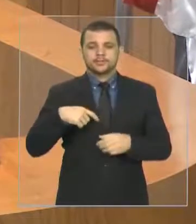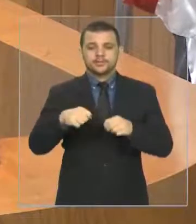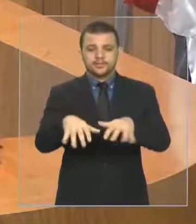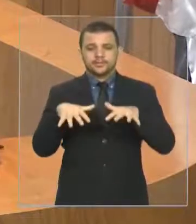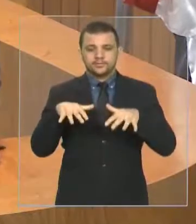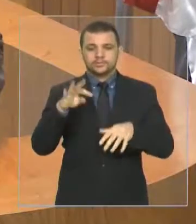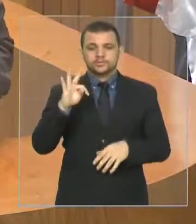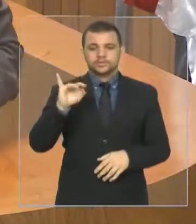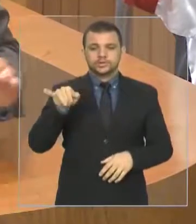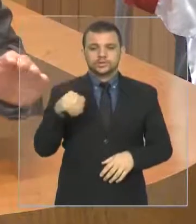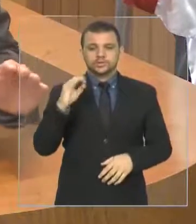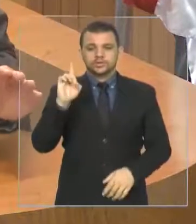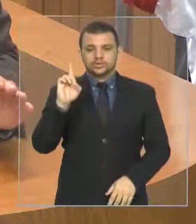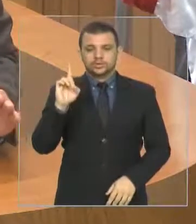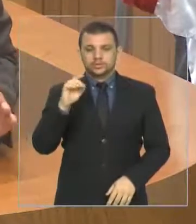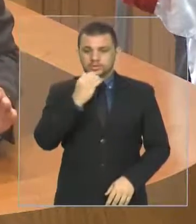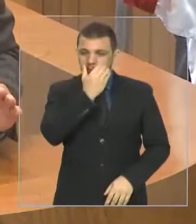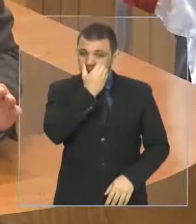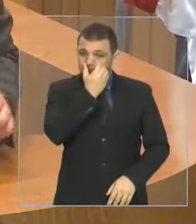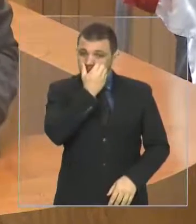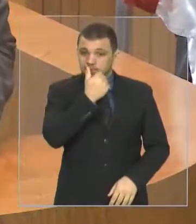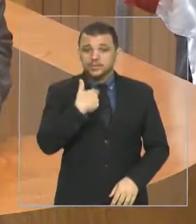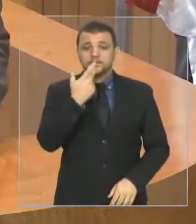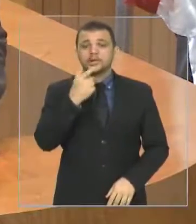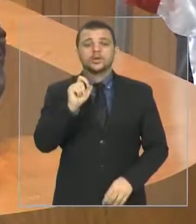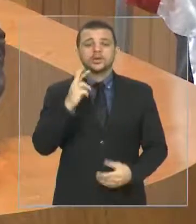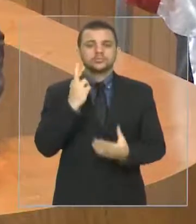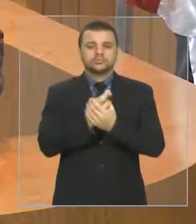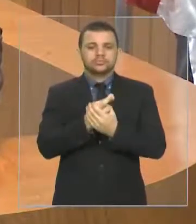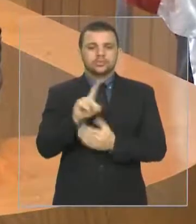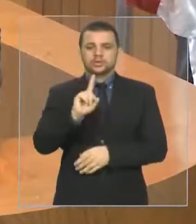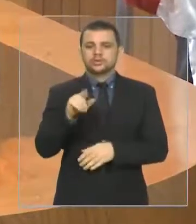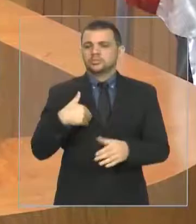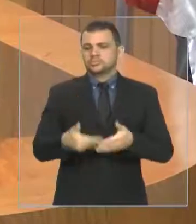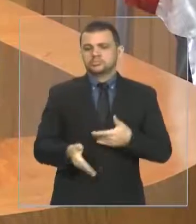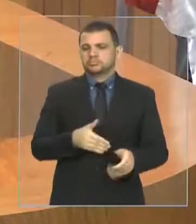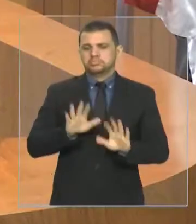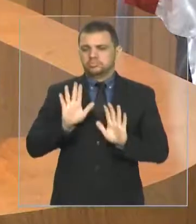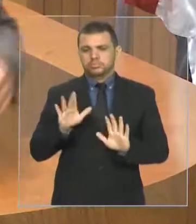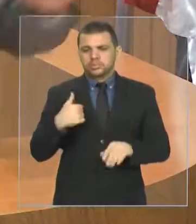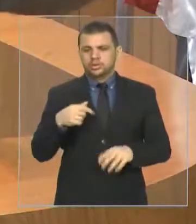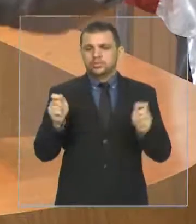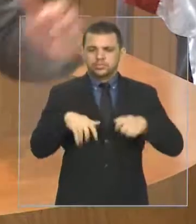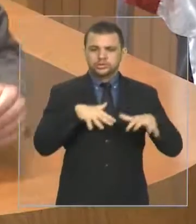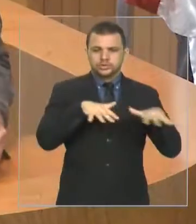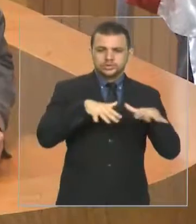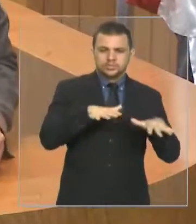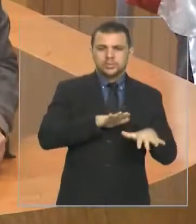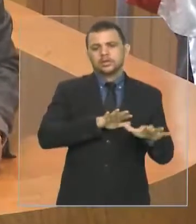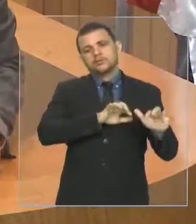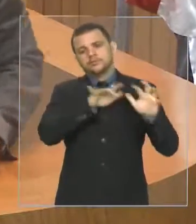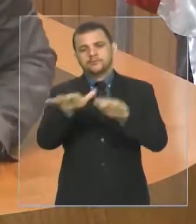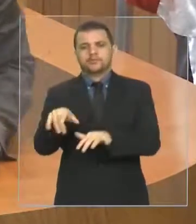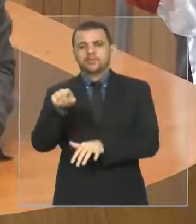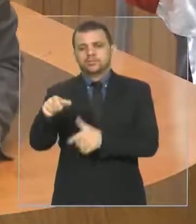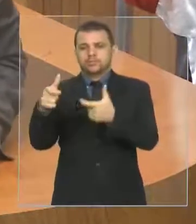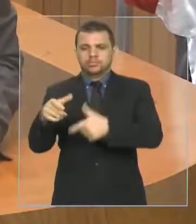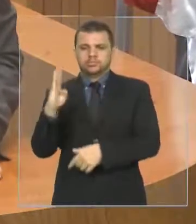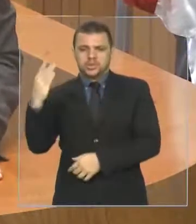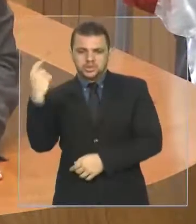e eu quero dizer que eu não vou recorrer, não. Eu jogo em Barra do Corda, quando eu falo eu, o Sampaio joga Barra do Corda, eu jogo